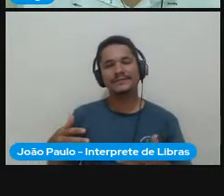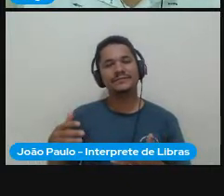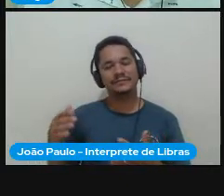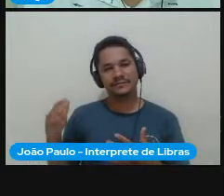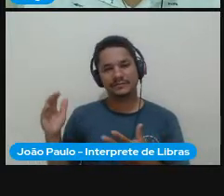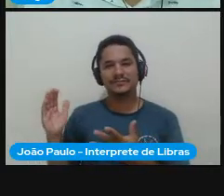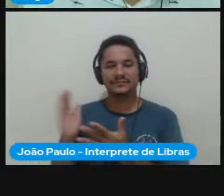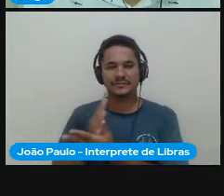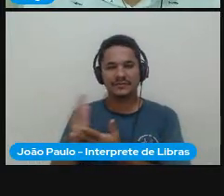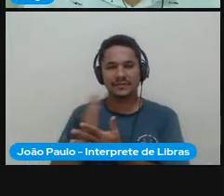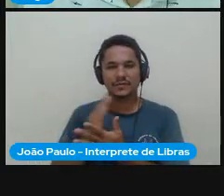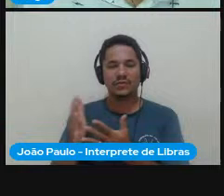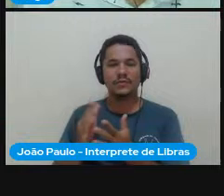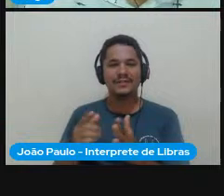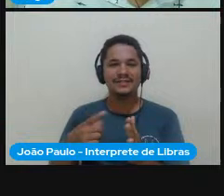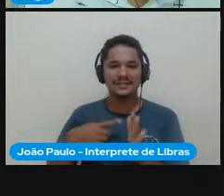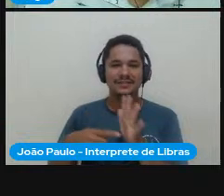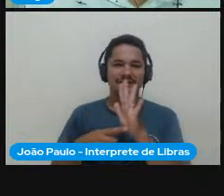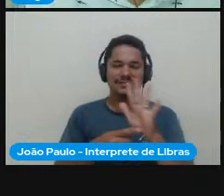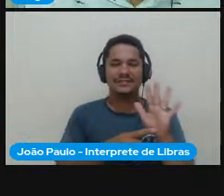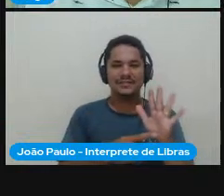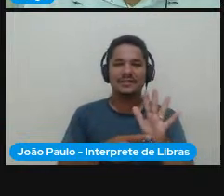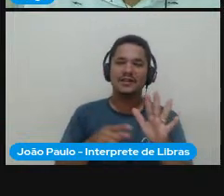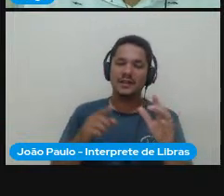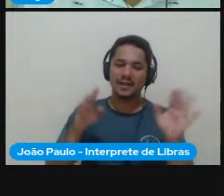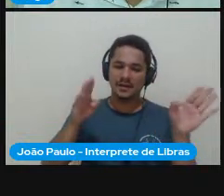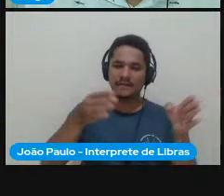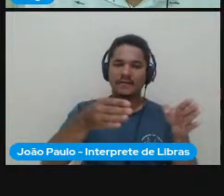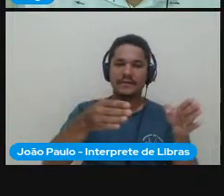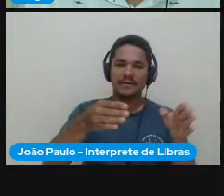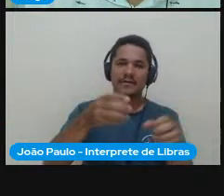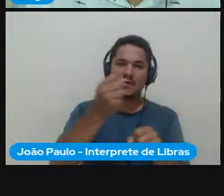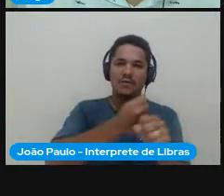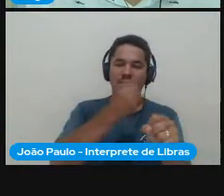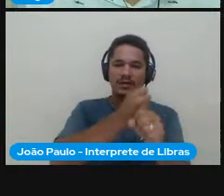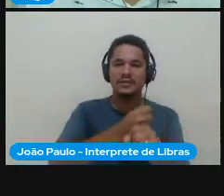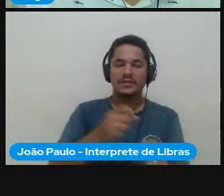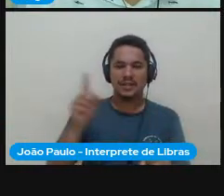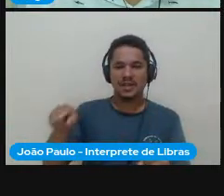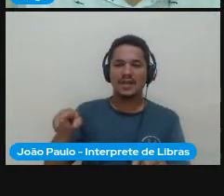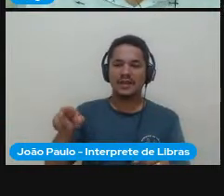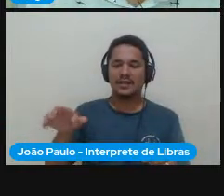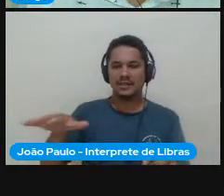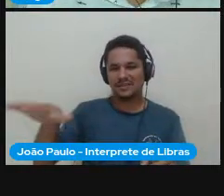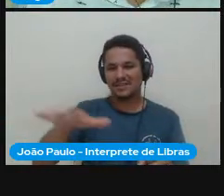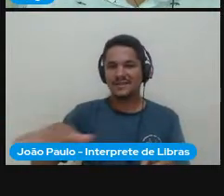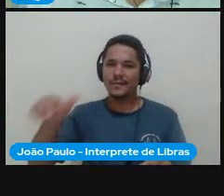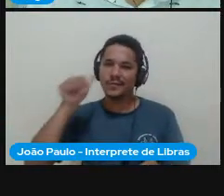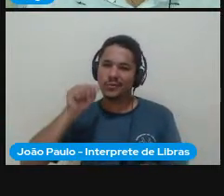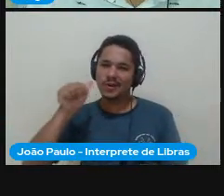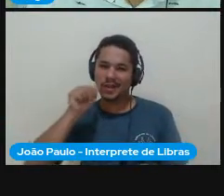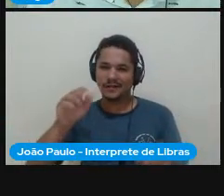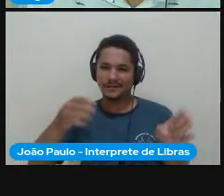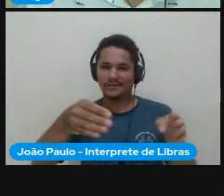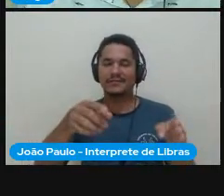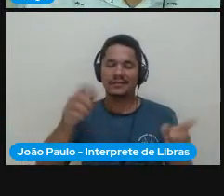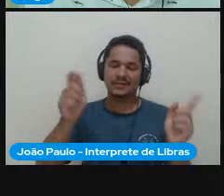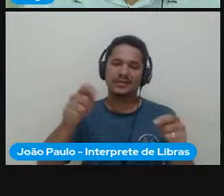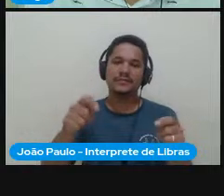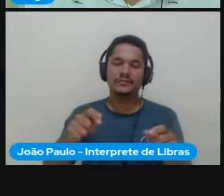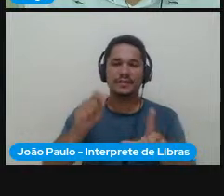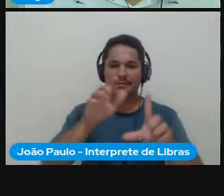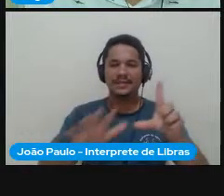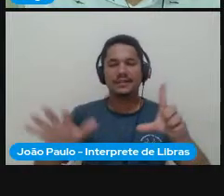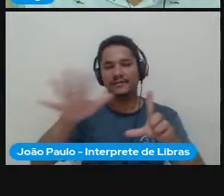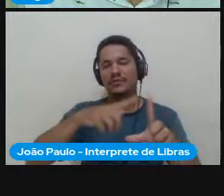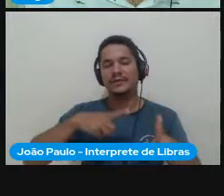ofertas voltadas para obras do público feminino, que nós vamos colocar aí mais adiante, disponível nas plataformas,